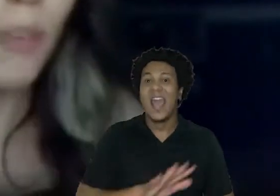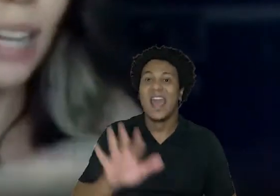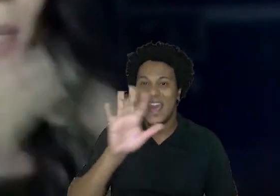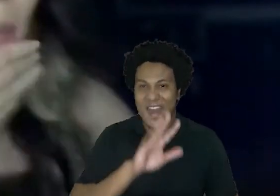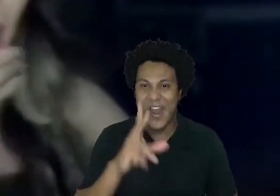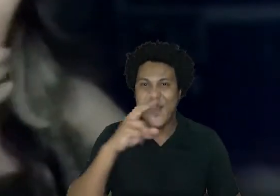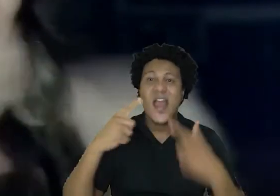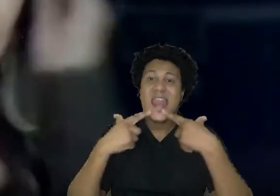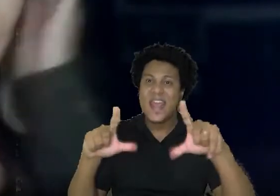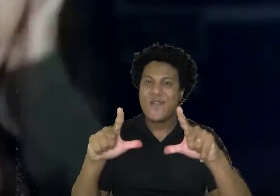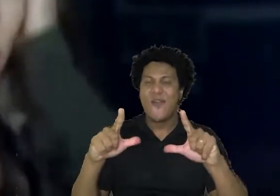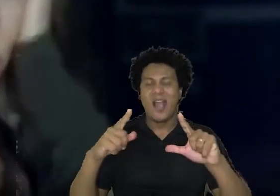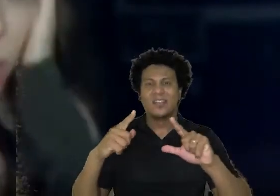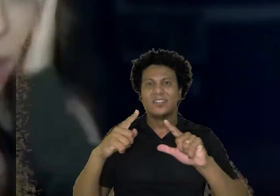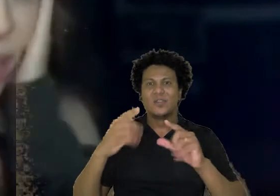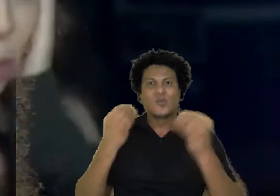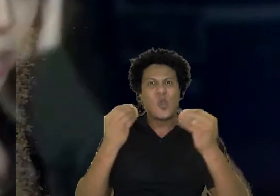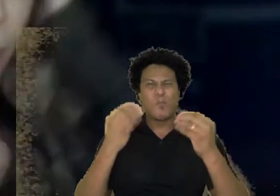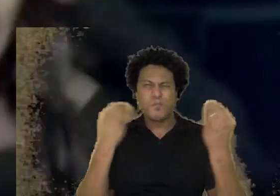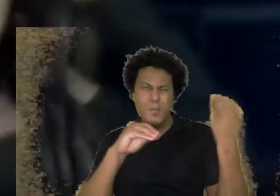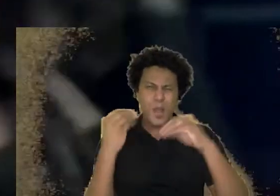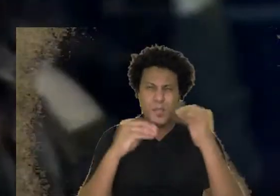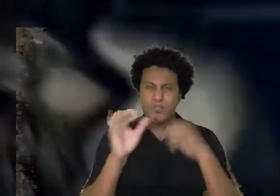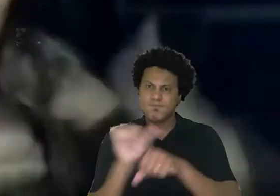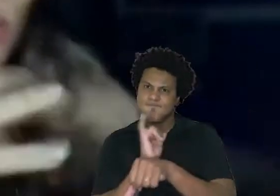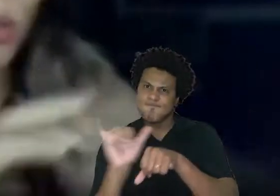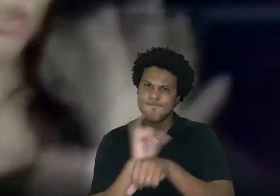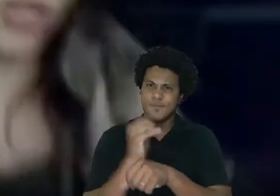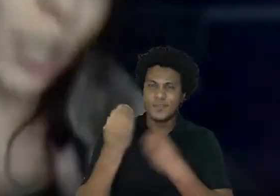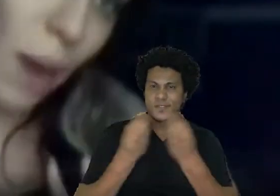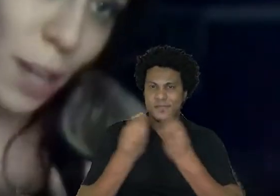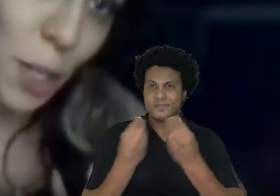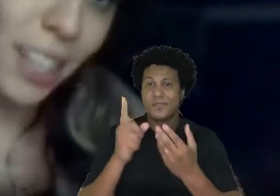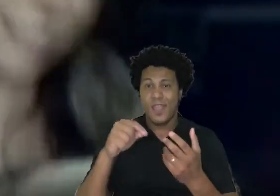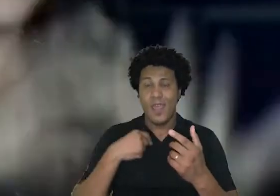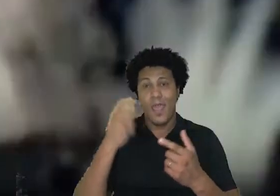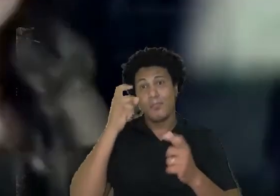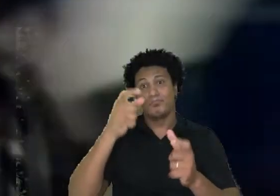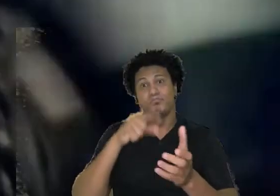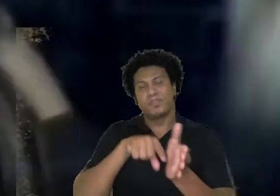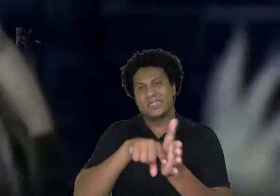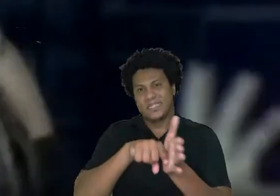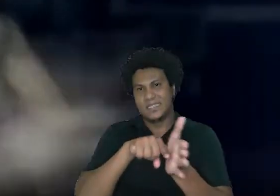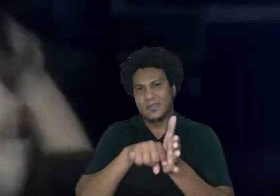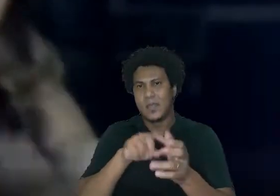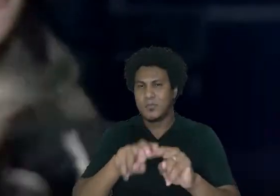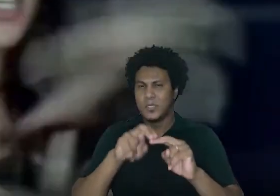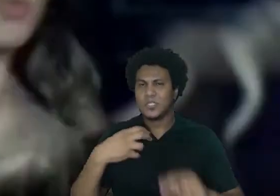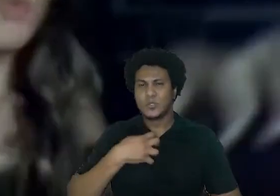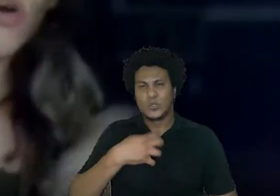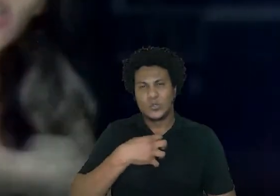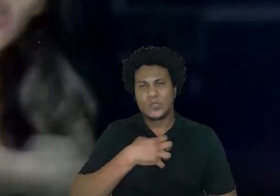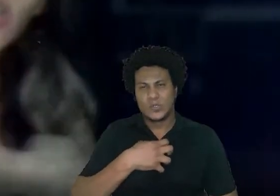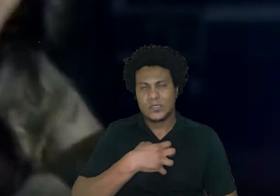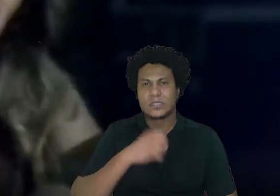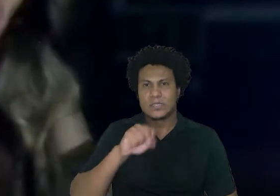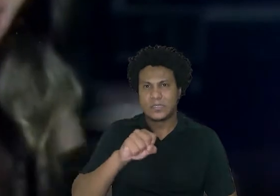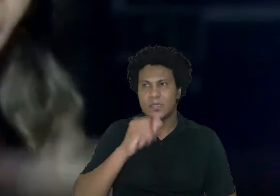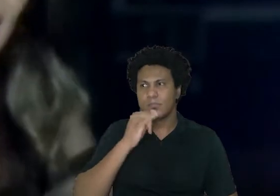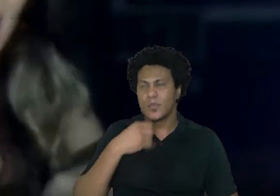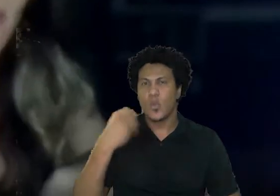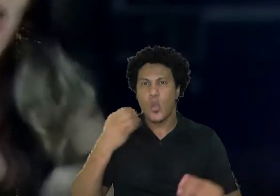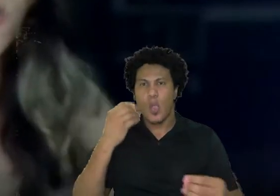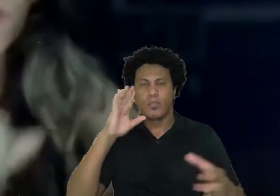chamam para falar de acessibilidade, eu fico até pensando assim, gente, eu não sei falar sobre acessibilidade, porque eu sei falar de uma construção de linguagem, que é uma outra, que vem de uma outra ordem